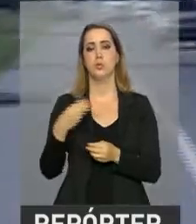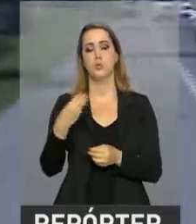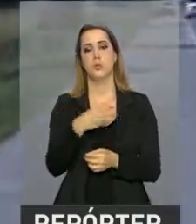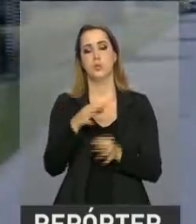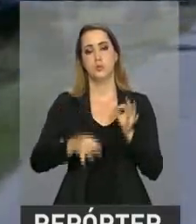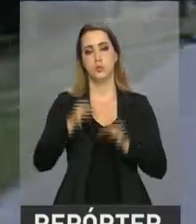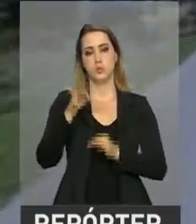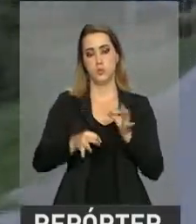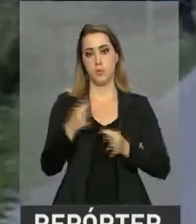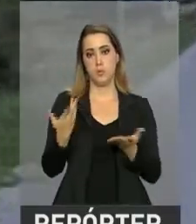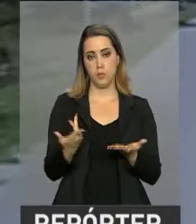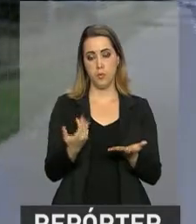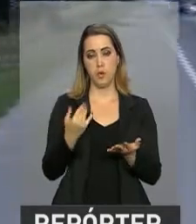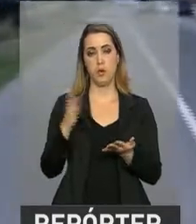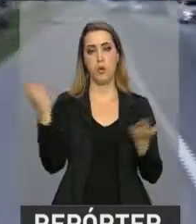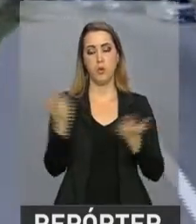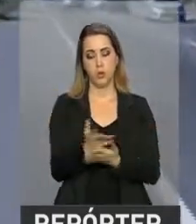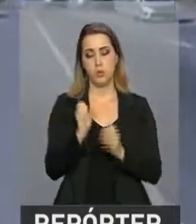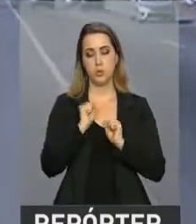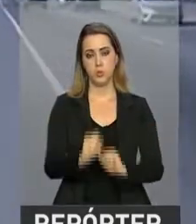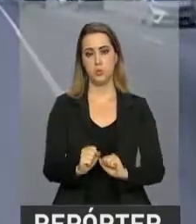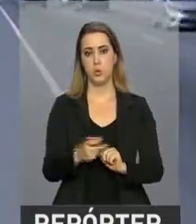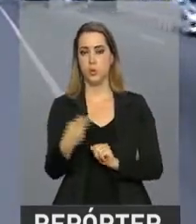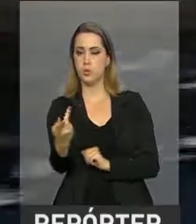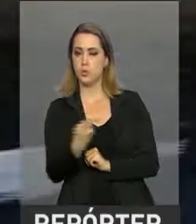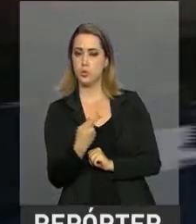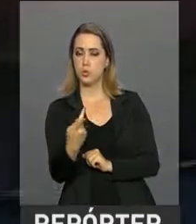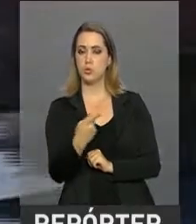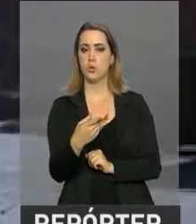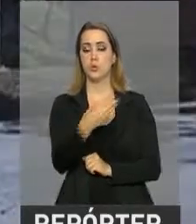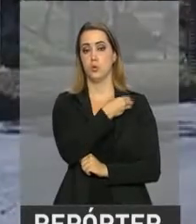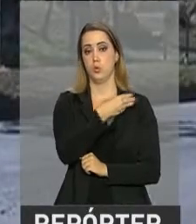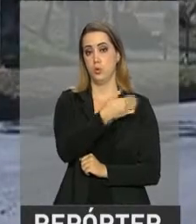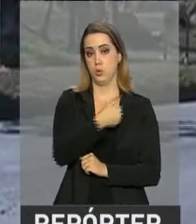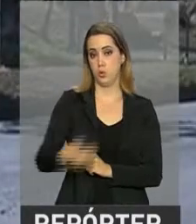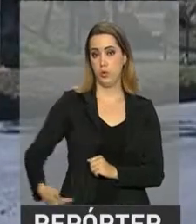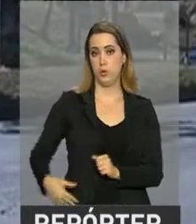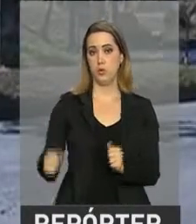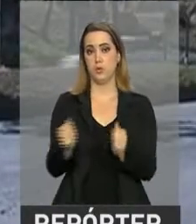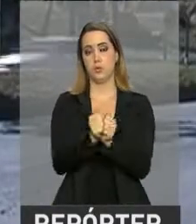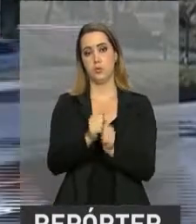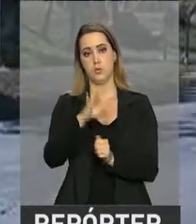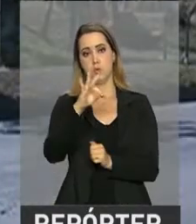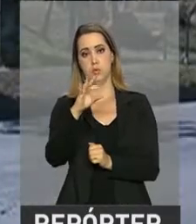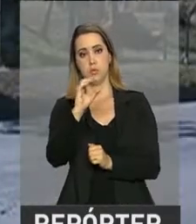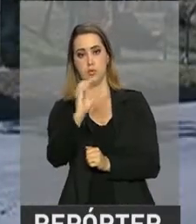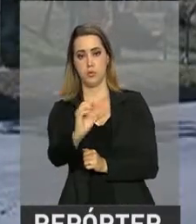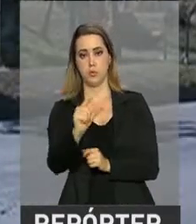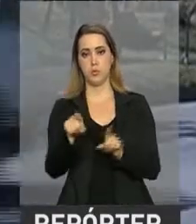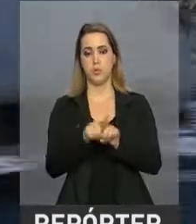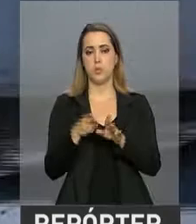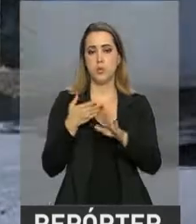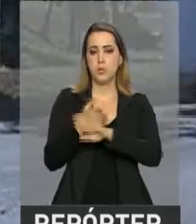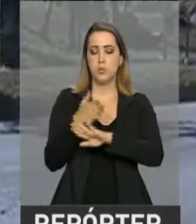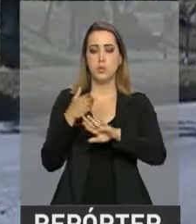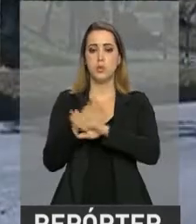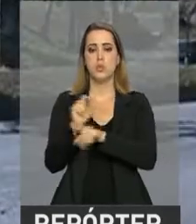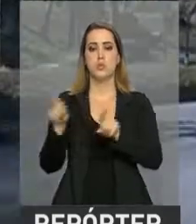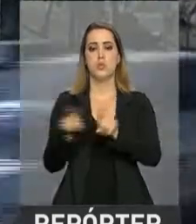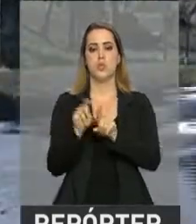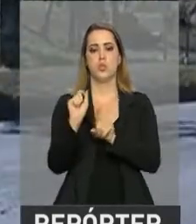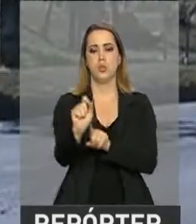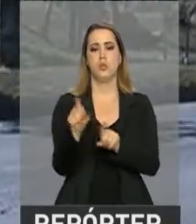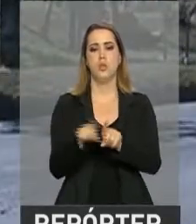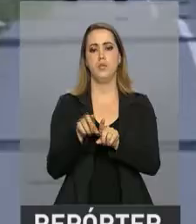o processo pode passar caso o governo eo tribunal de contas a prova vem por uma arbitragem formada por técnicos